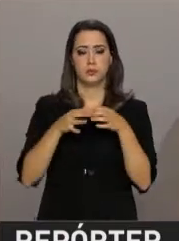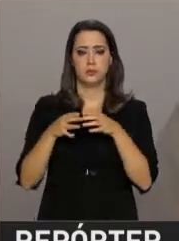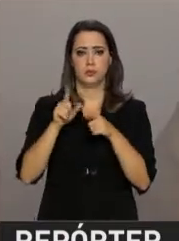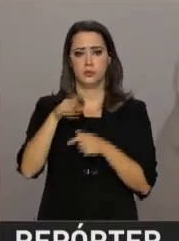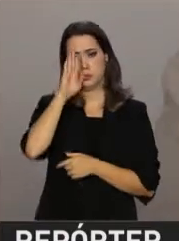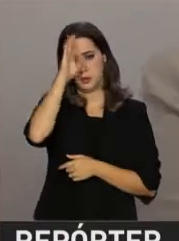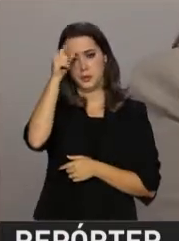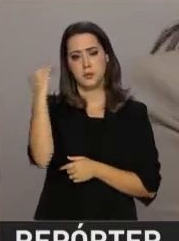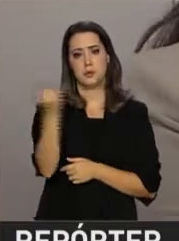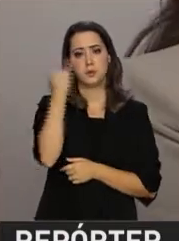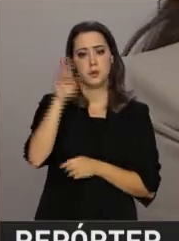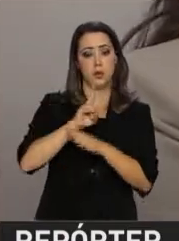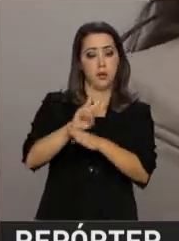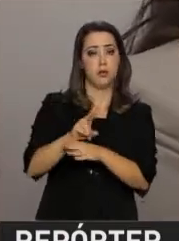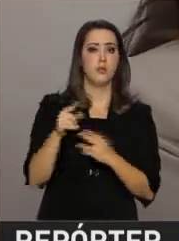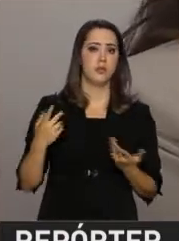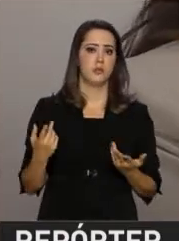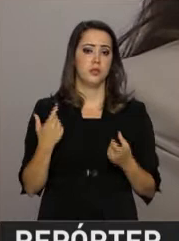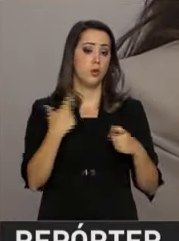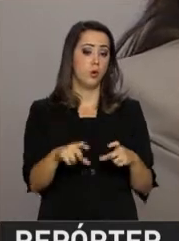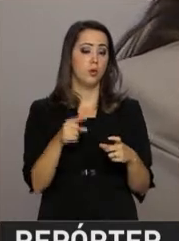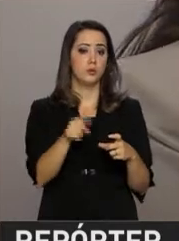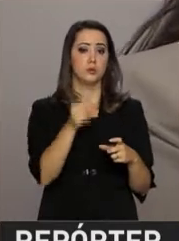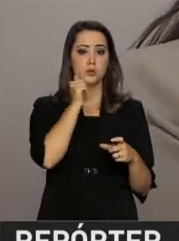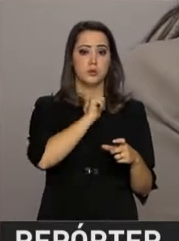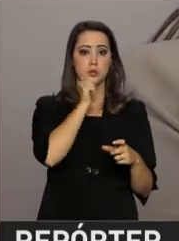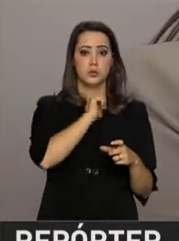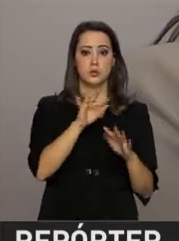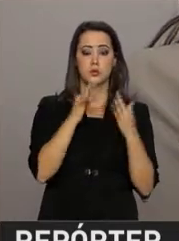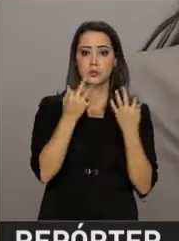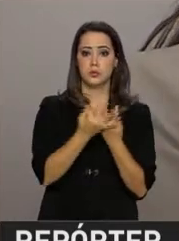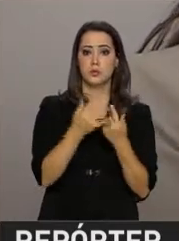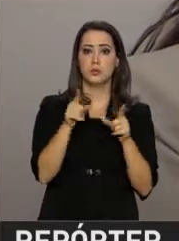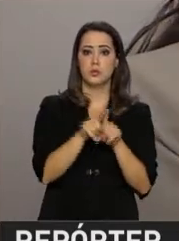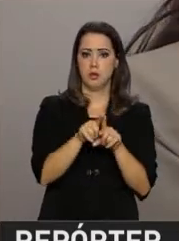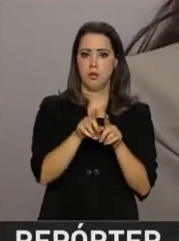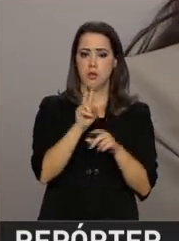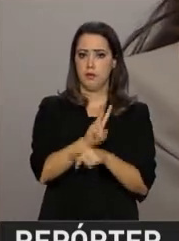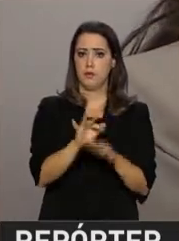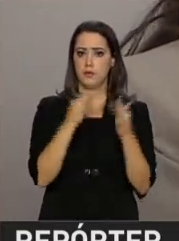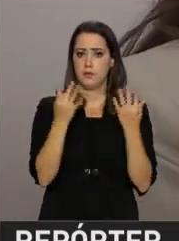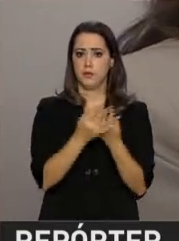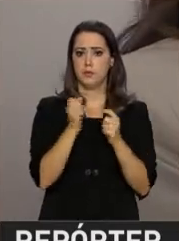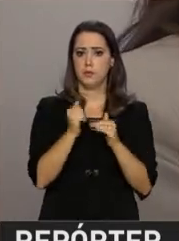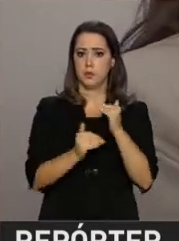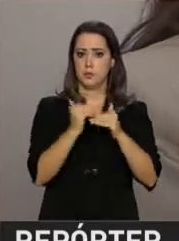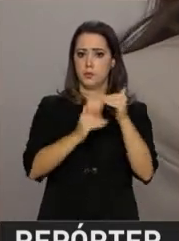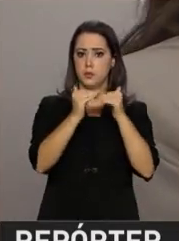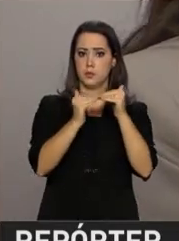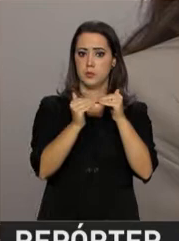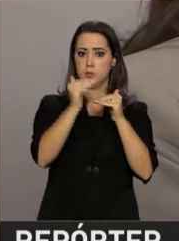importante que é o princípio da defesa onde as mulheres e defesa das famílias onde as mulheres podiam ascender até um determinado